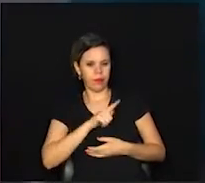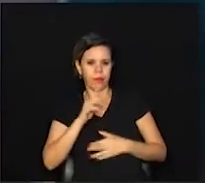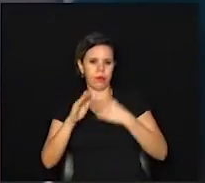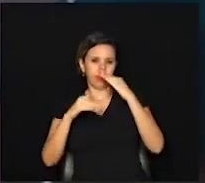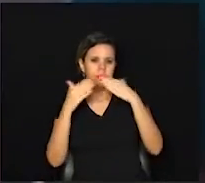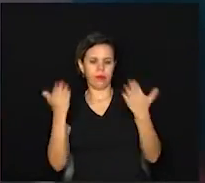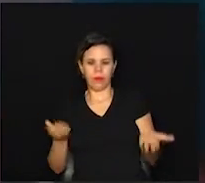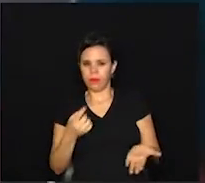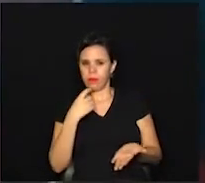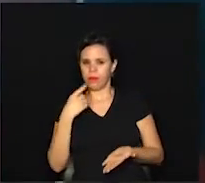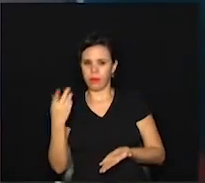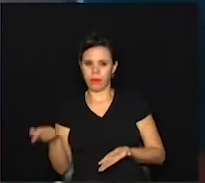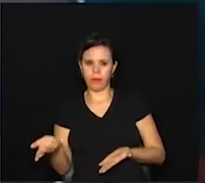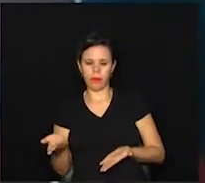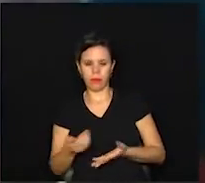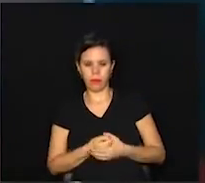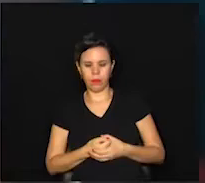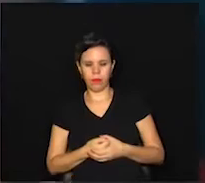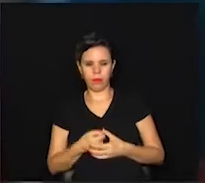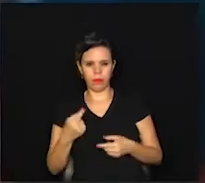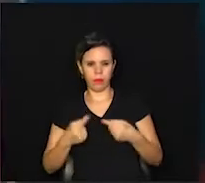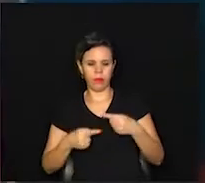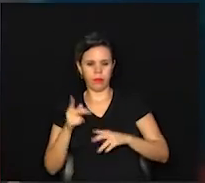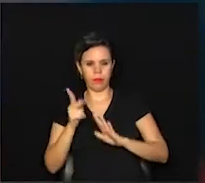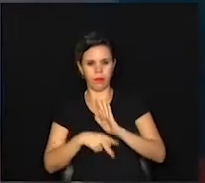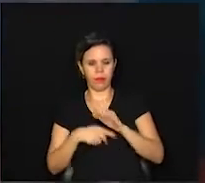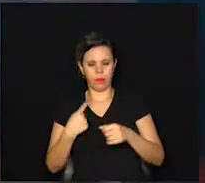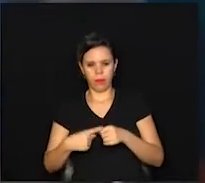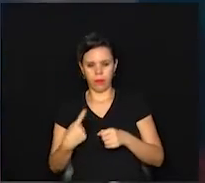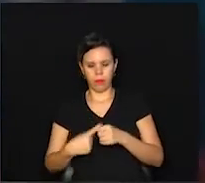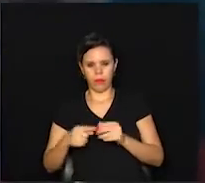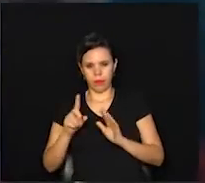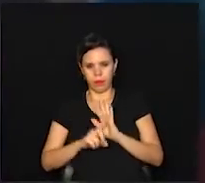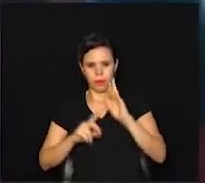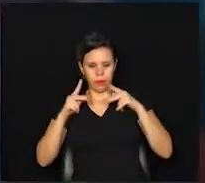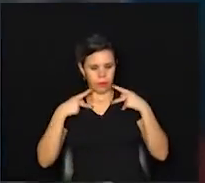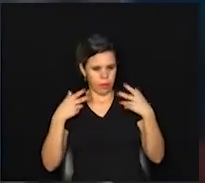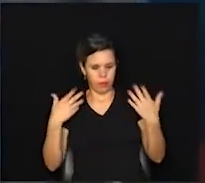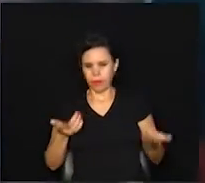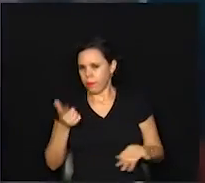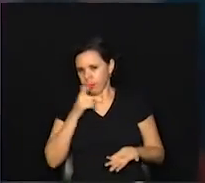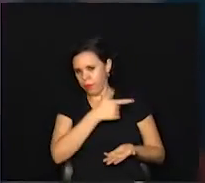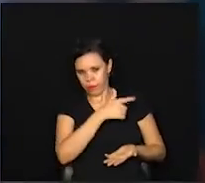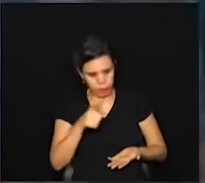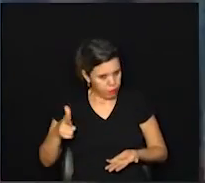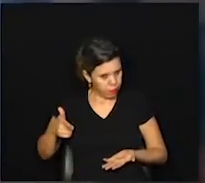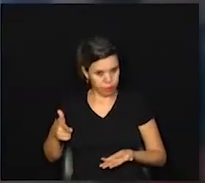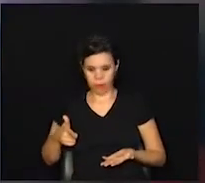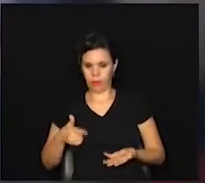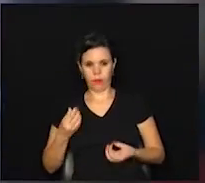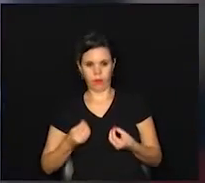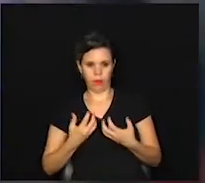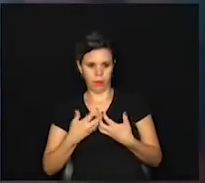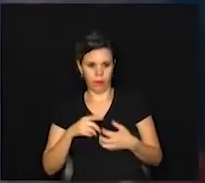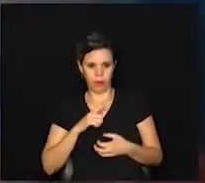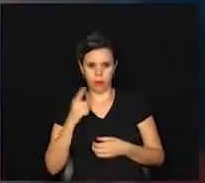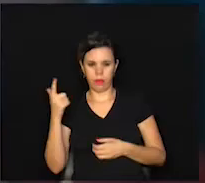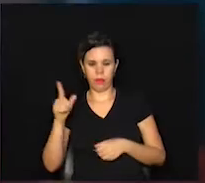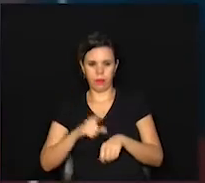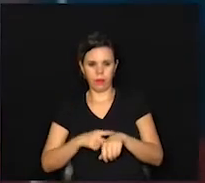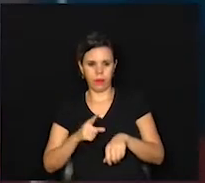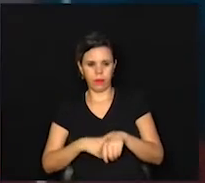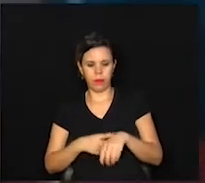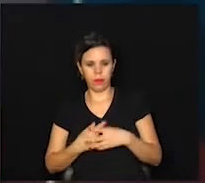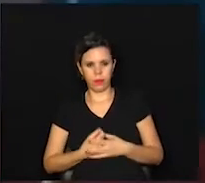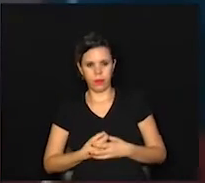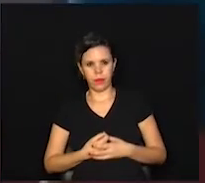aqui em Campinas, numa discussão de um plano municipal de direitos humanos, nós não teremos, como tivemos em outros tempos,